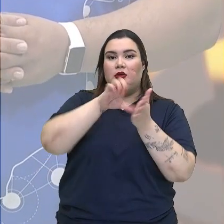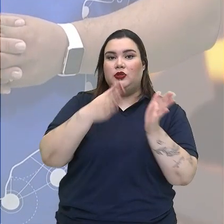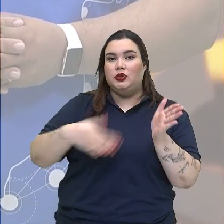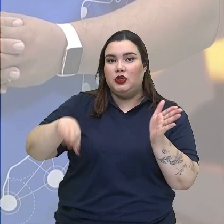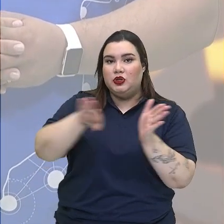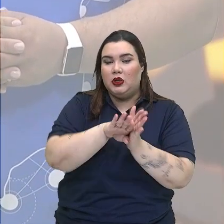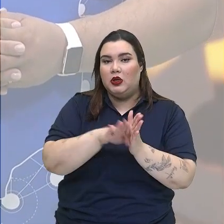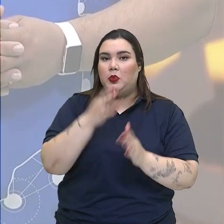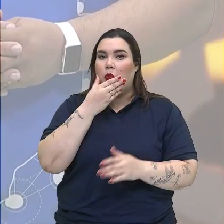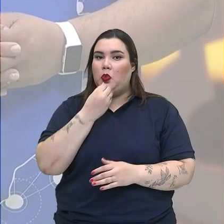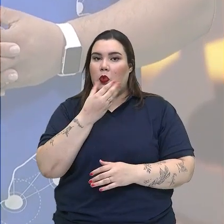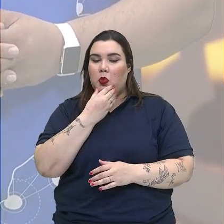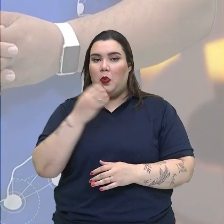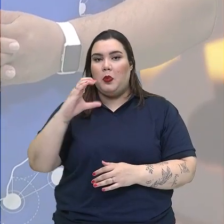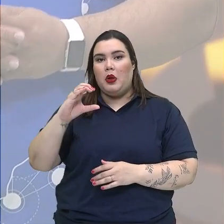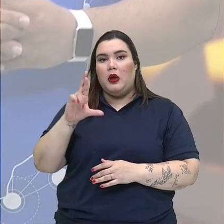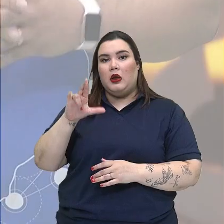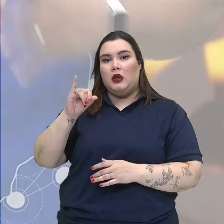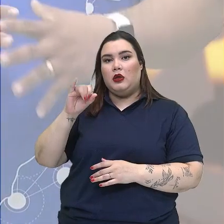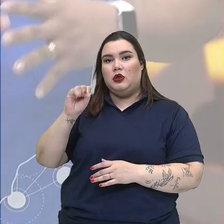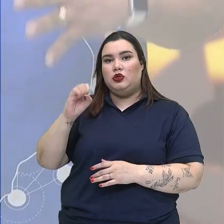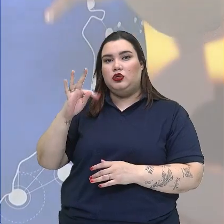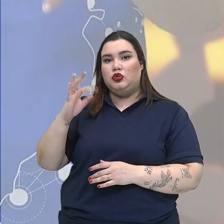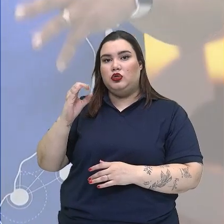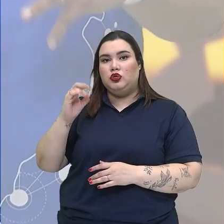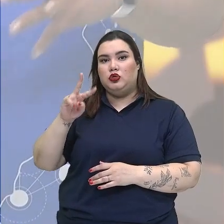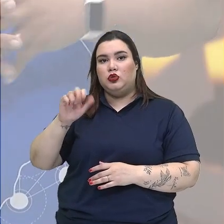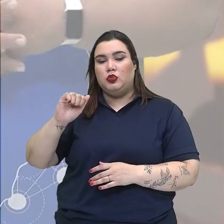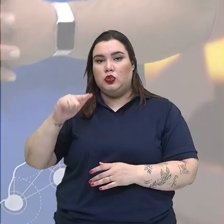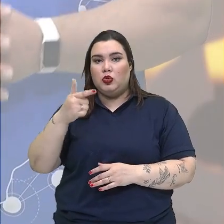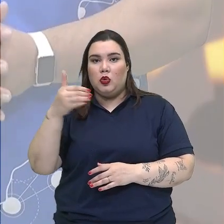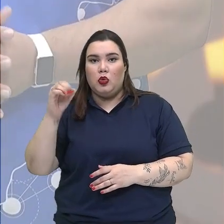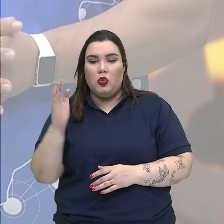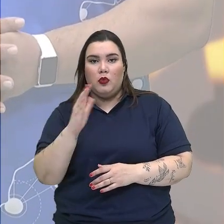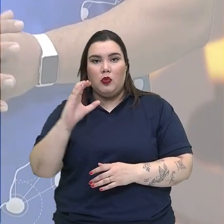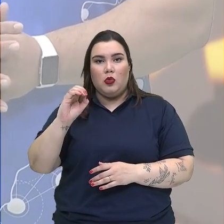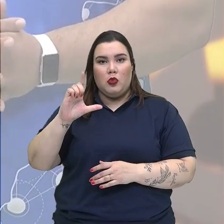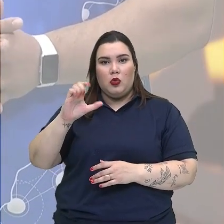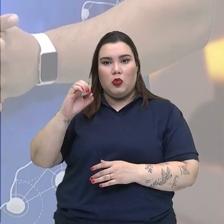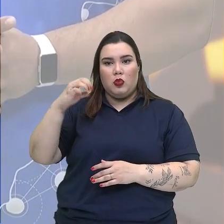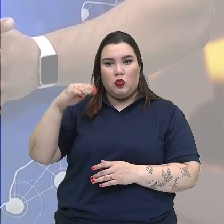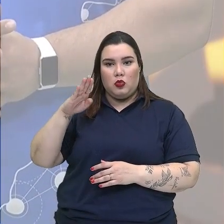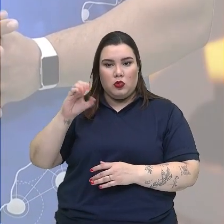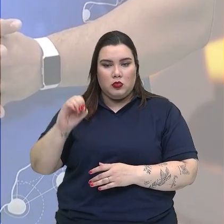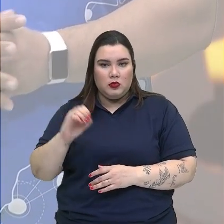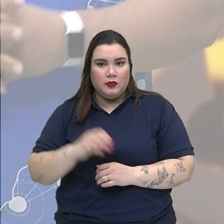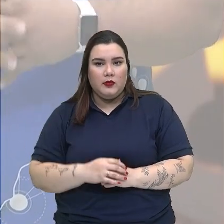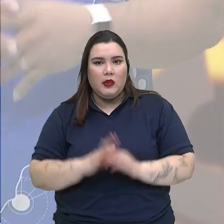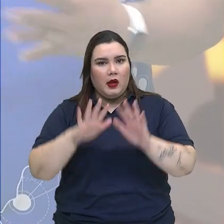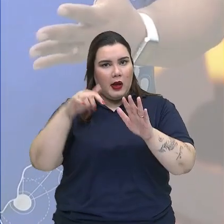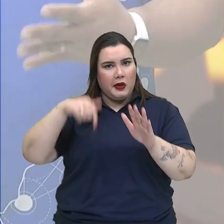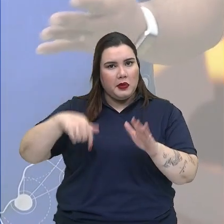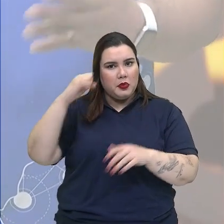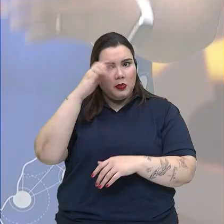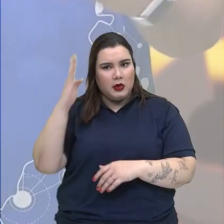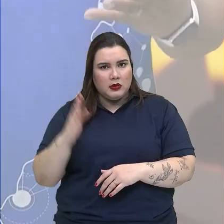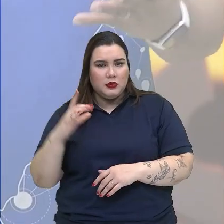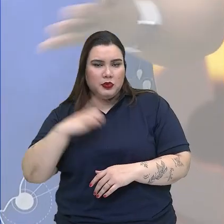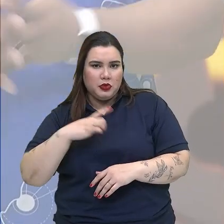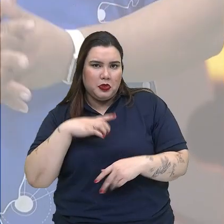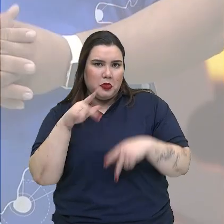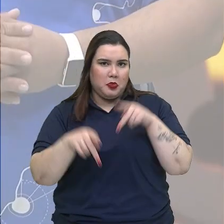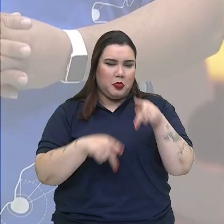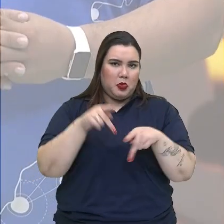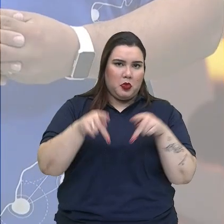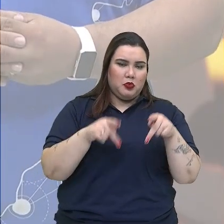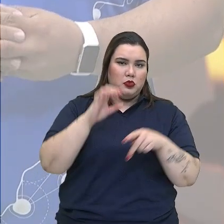Cristóvão Colombo. Então, professor, quer dizer que aqui também no Brasil existiam povos pré-colombianos? Sim. Se antes